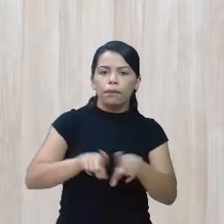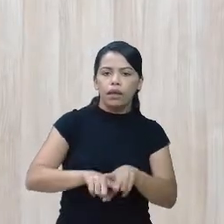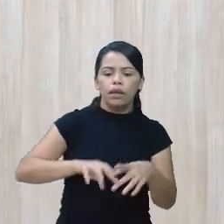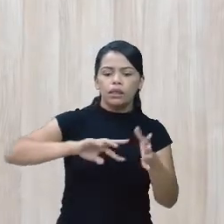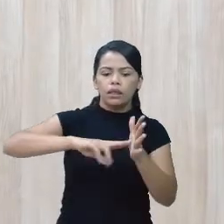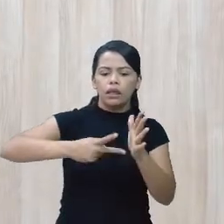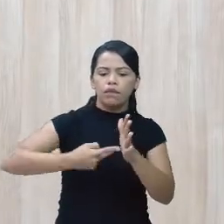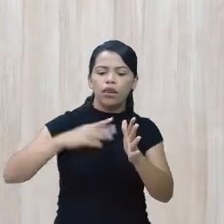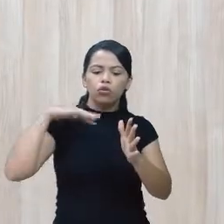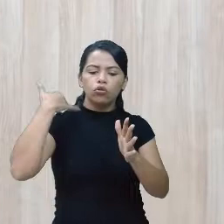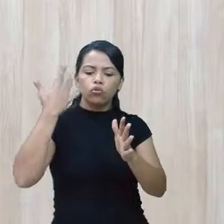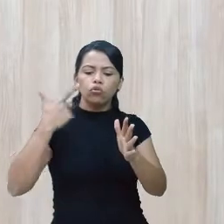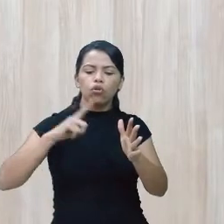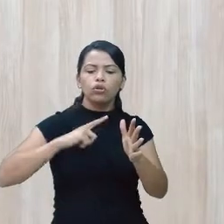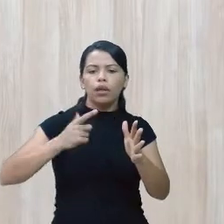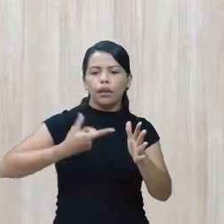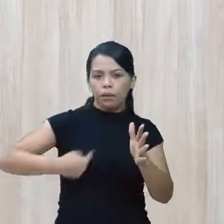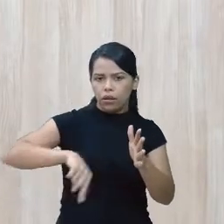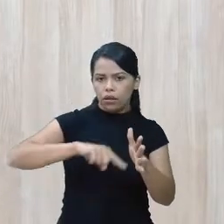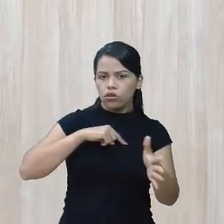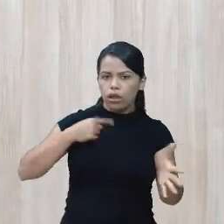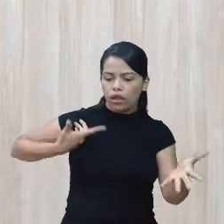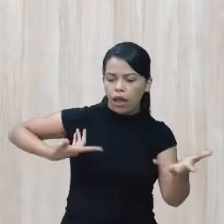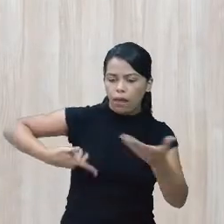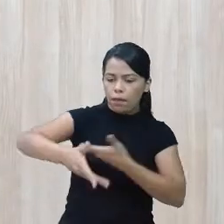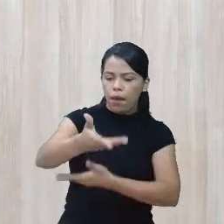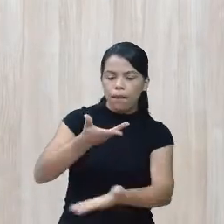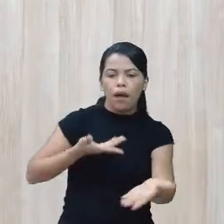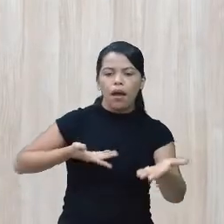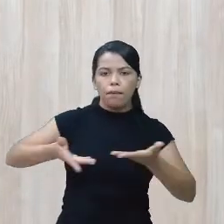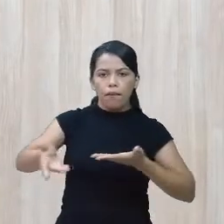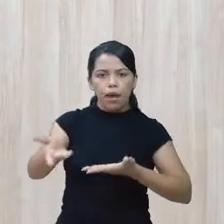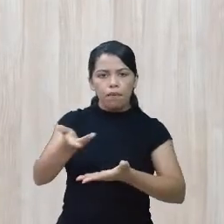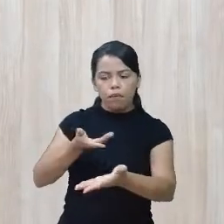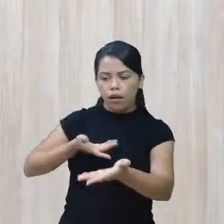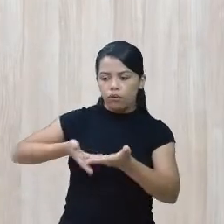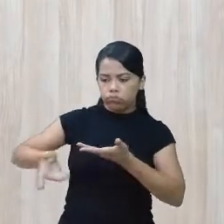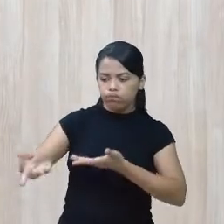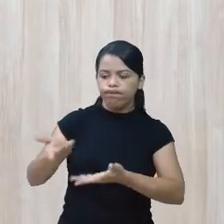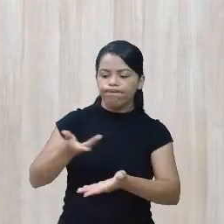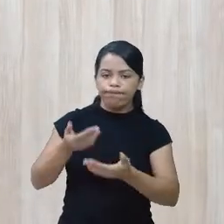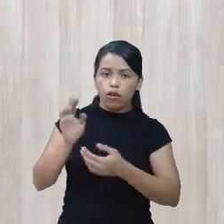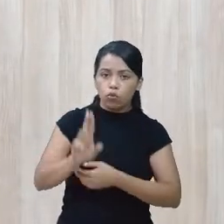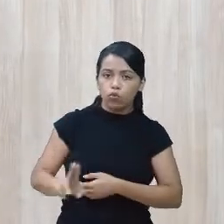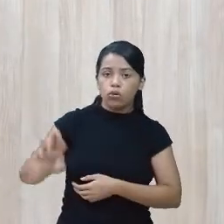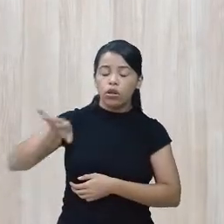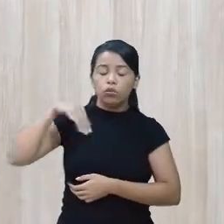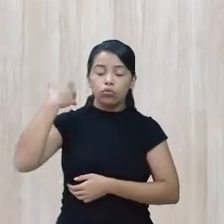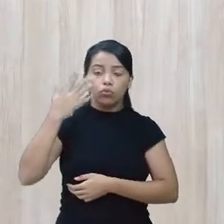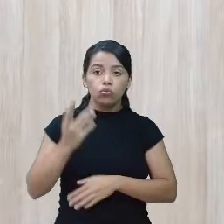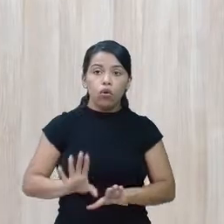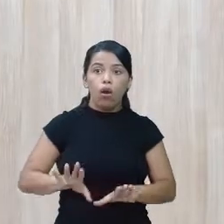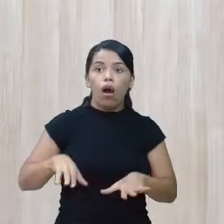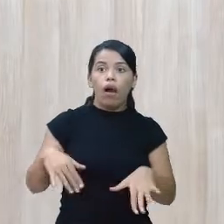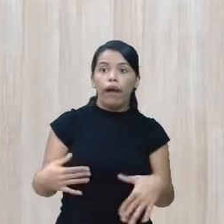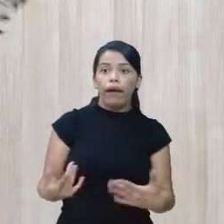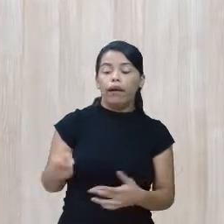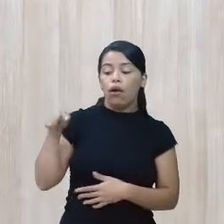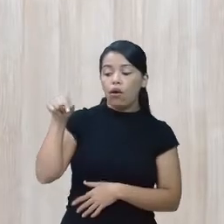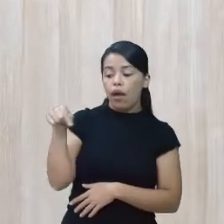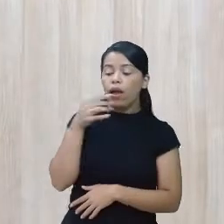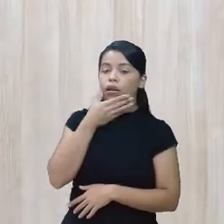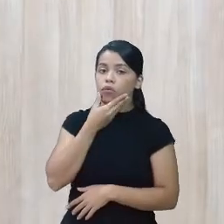para a gente, as interações que são possíveis a partir das sonoridades. Então, o Murray ele ampliava